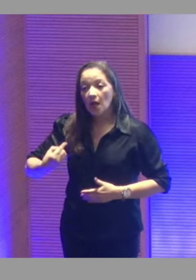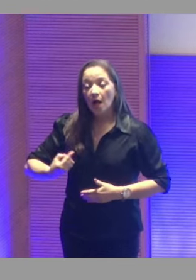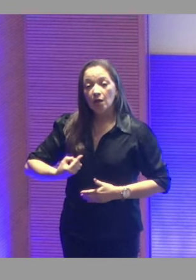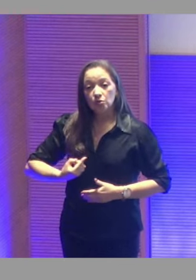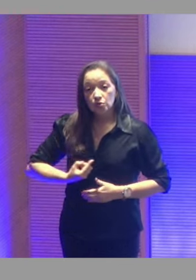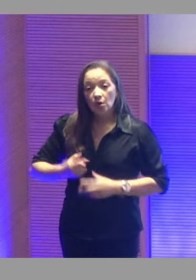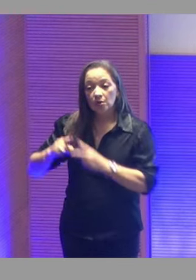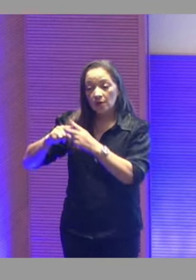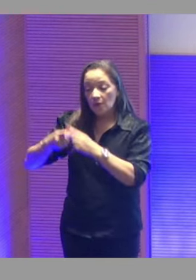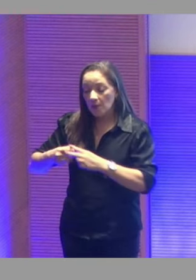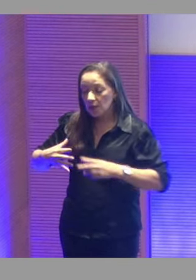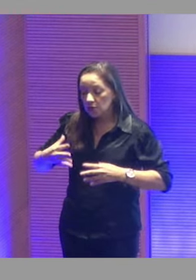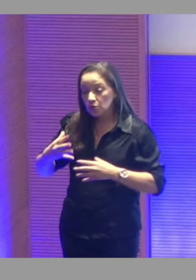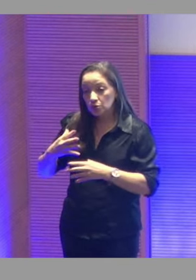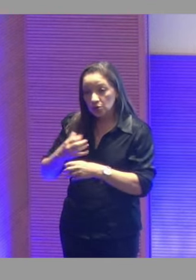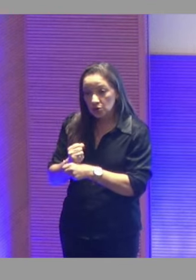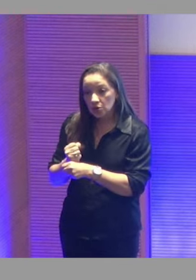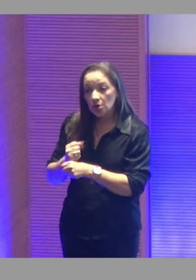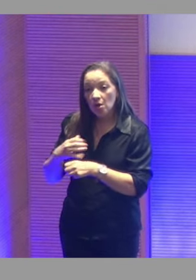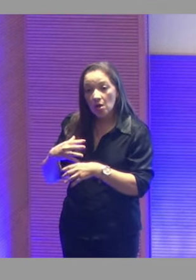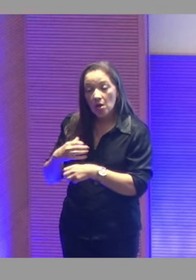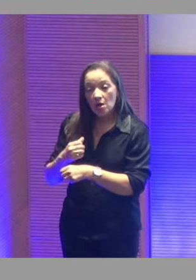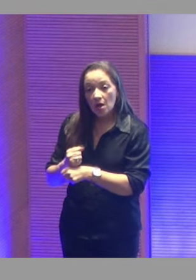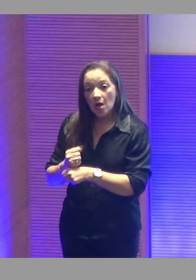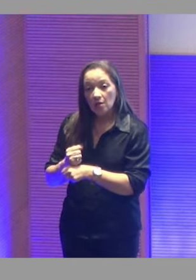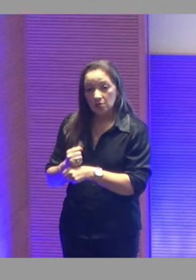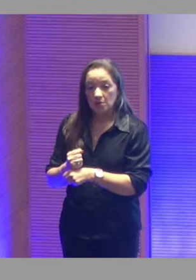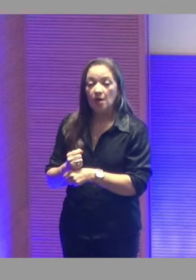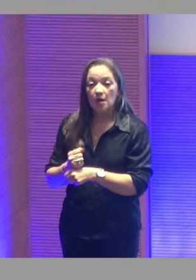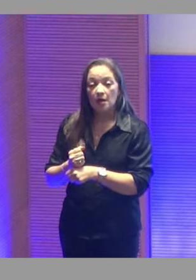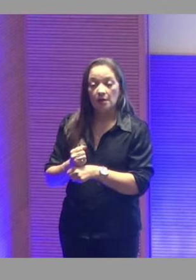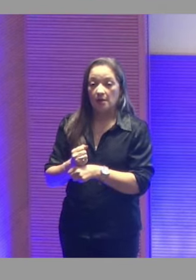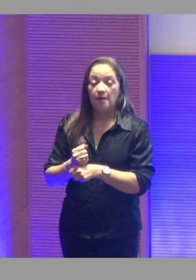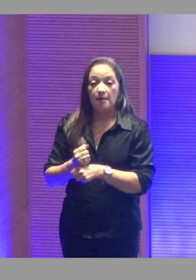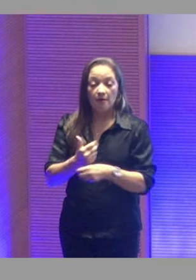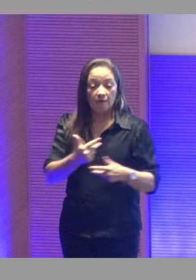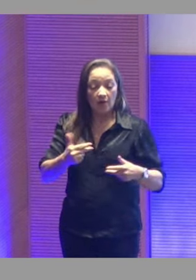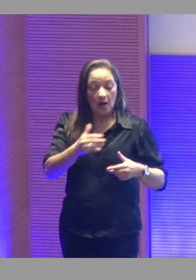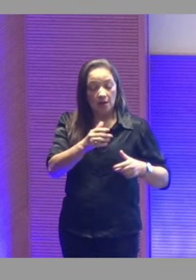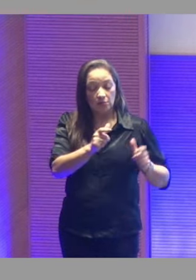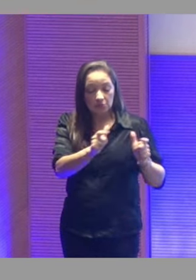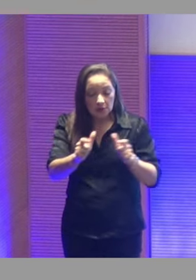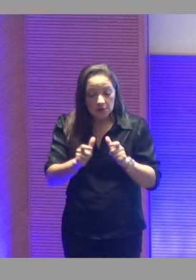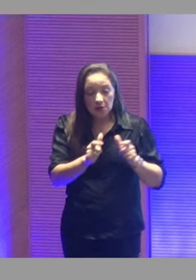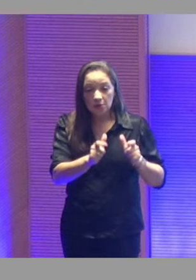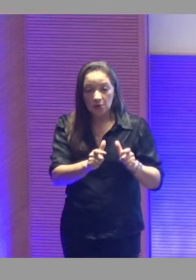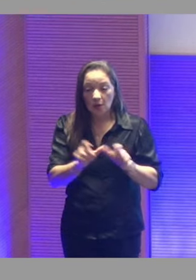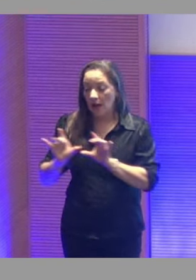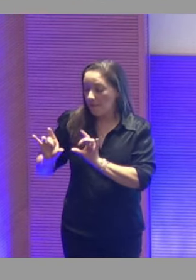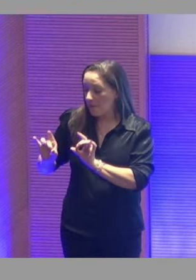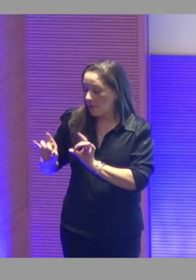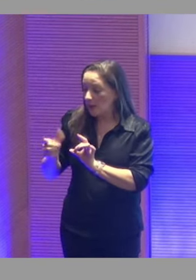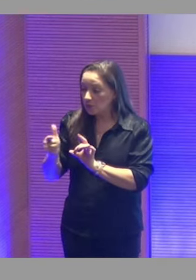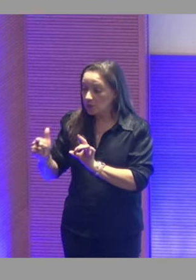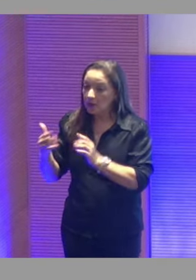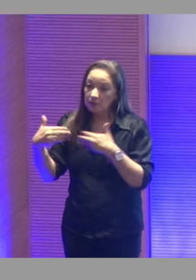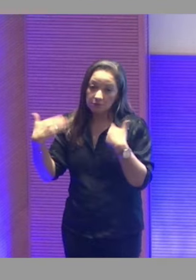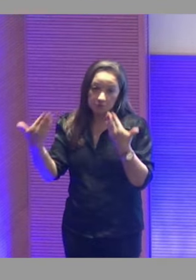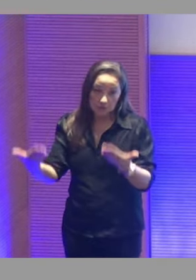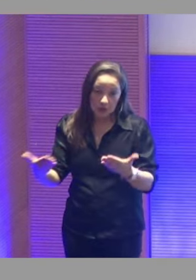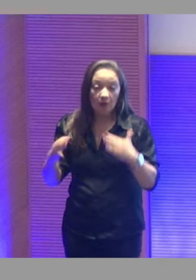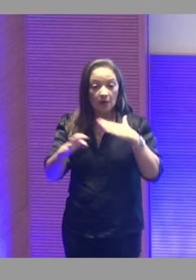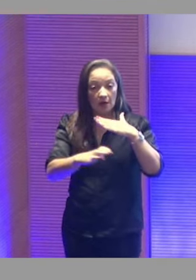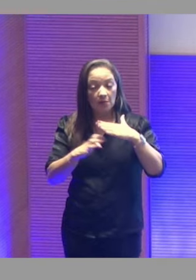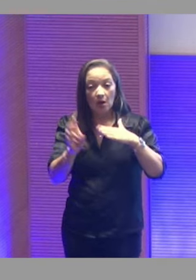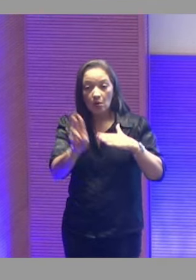ferramenta de cálculo do programa por exemplo ela é intersetorial e ela não vai ser específica para alguns setores ela não vai ter algumas especificidades Então as organizações acabam